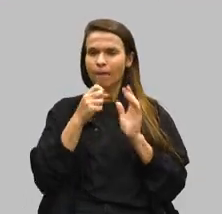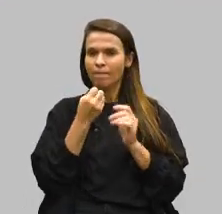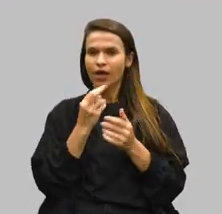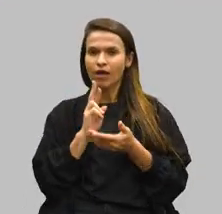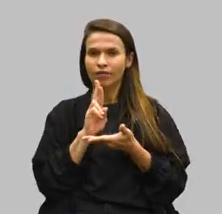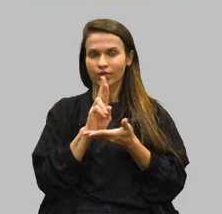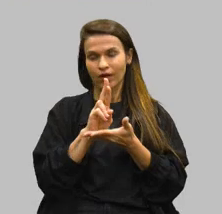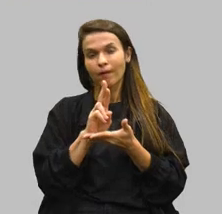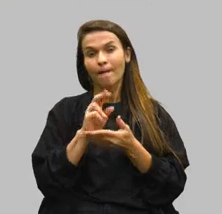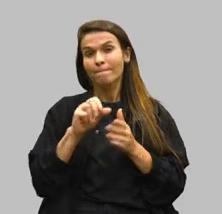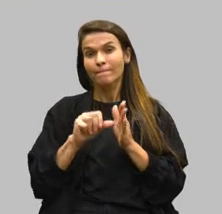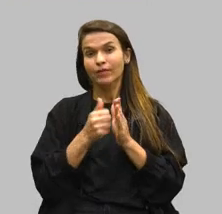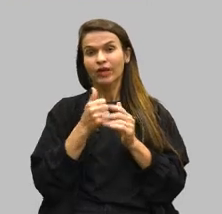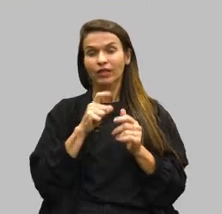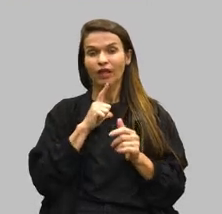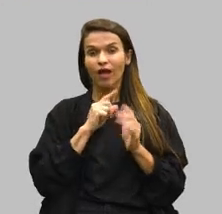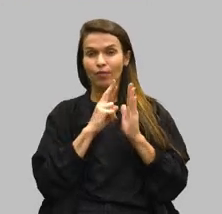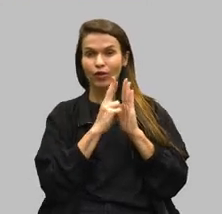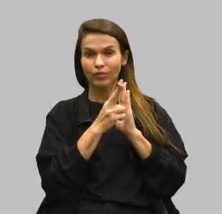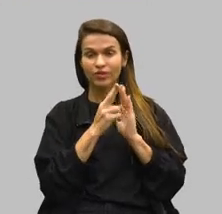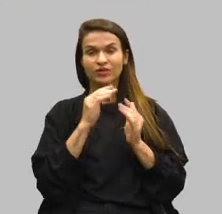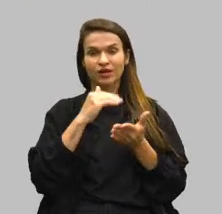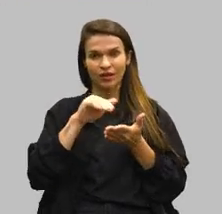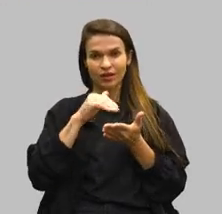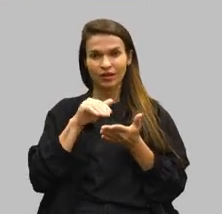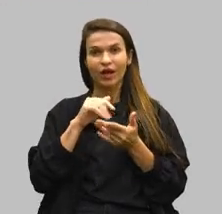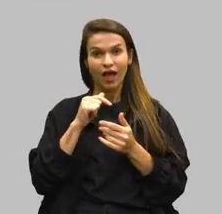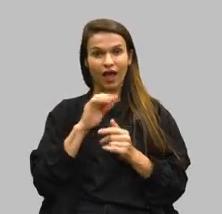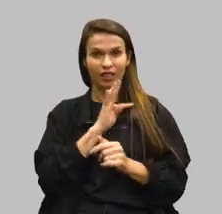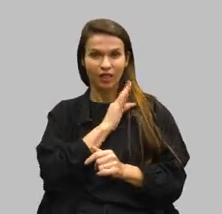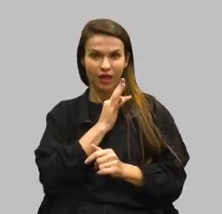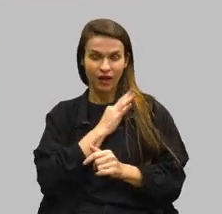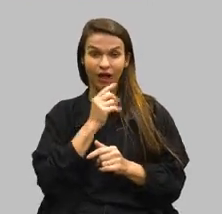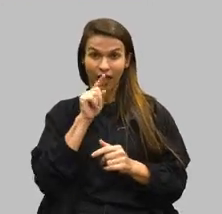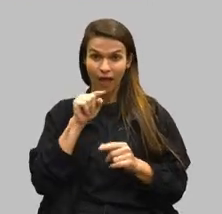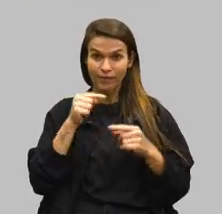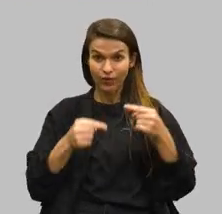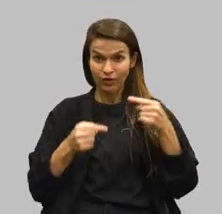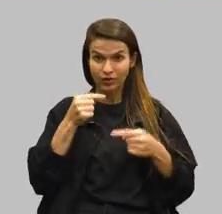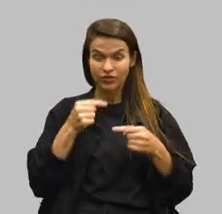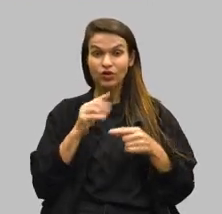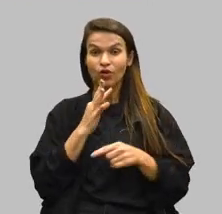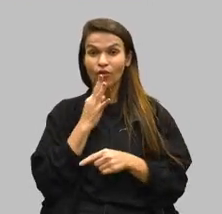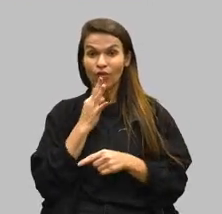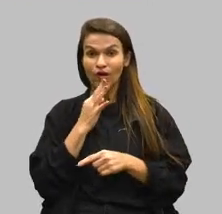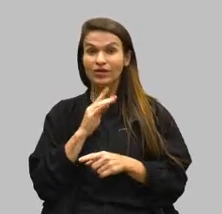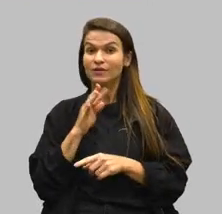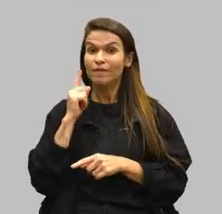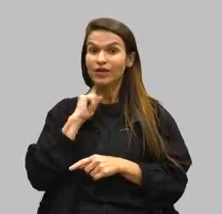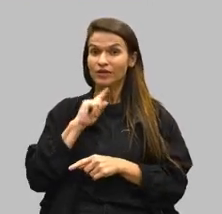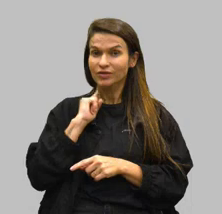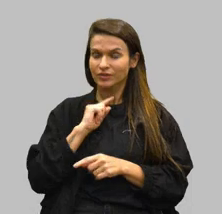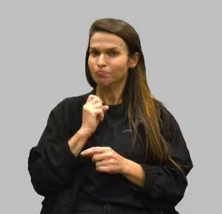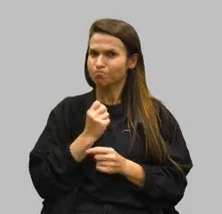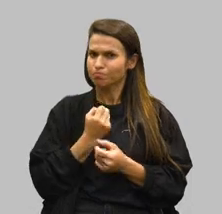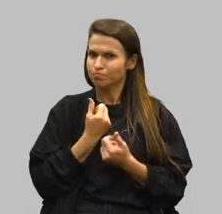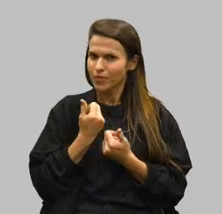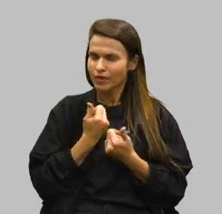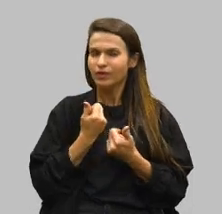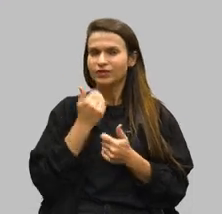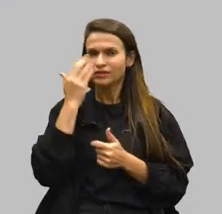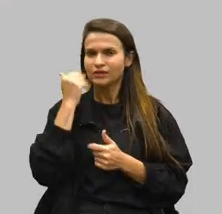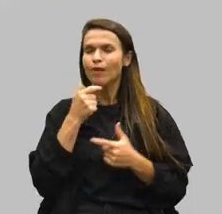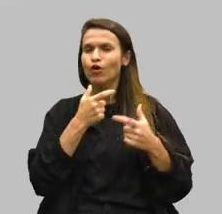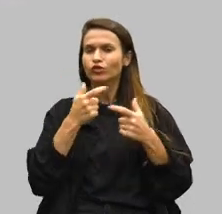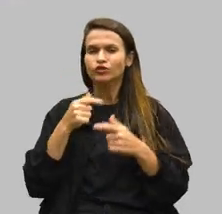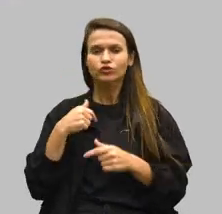porque agora a gente tem uma nomeação de uma secretária que é Técnica que é política e que conhece Minas Gerais muito bem e que sabe onde